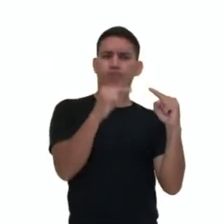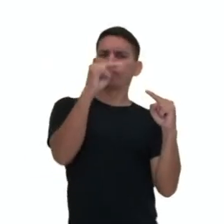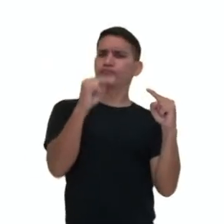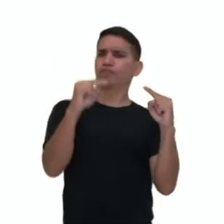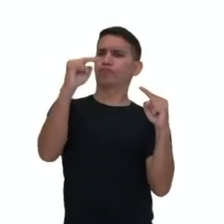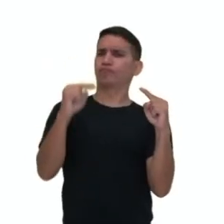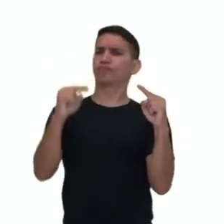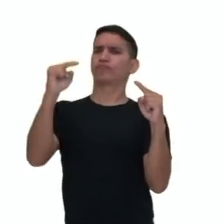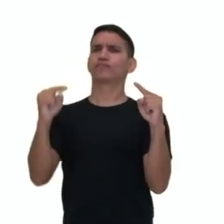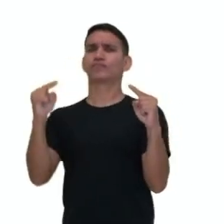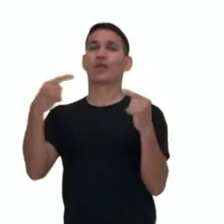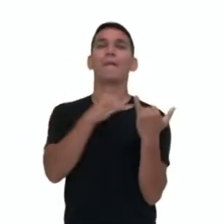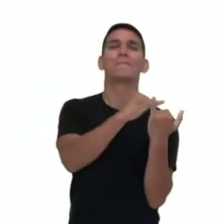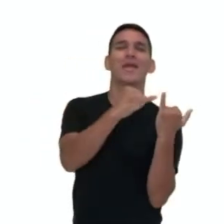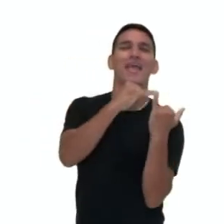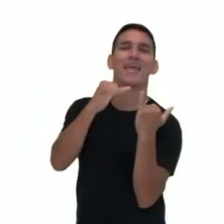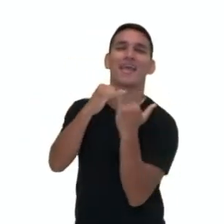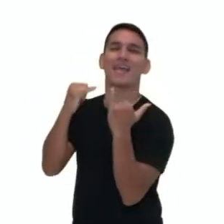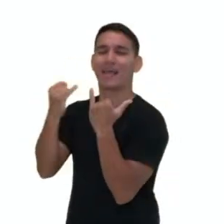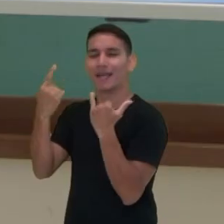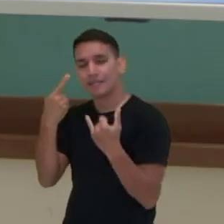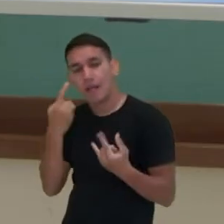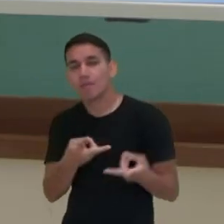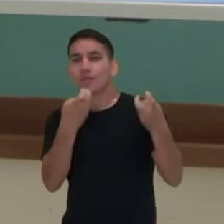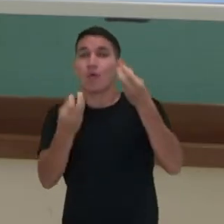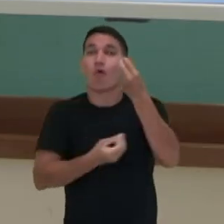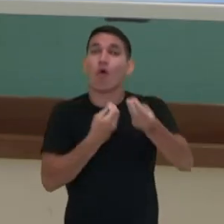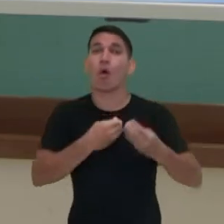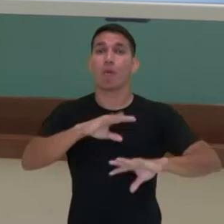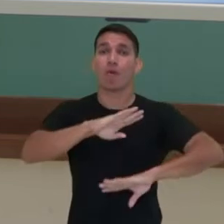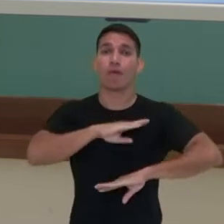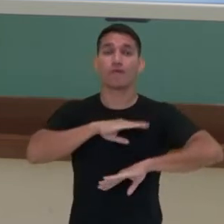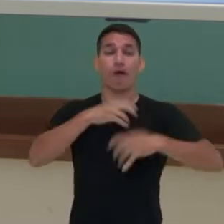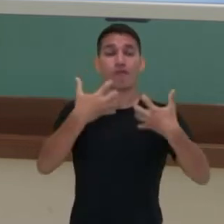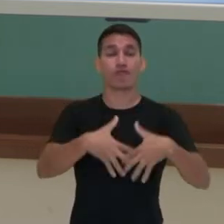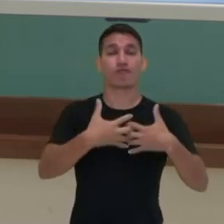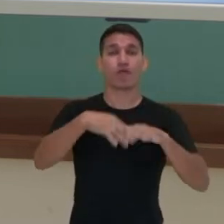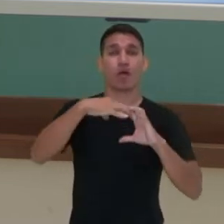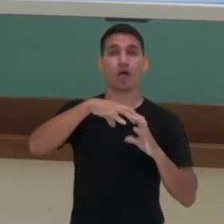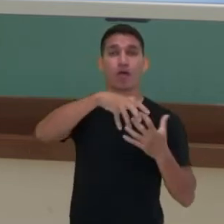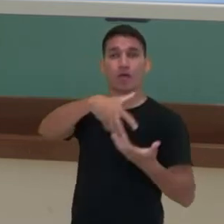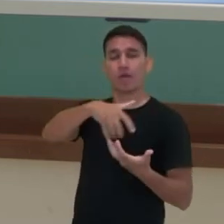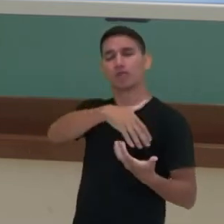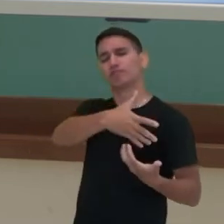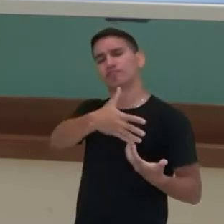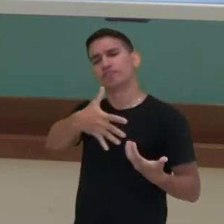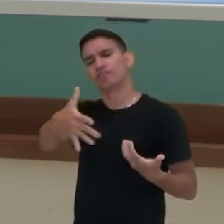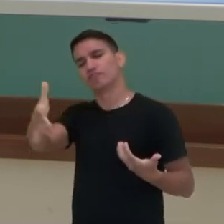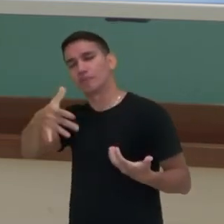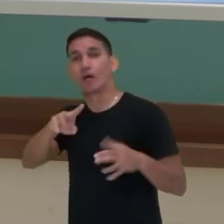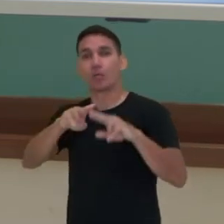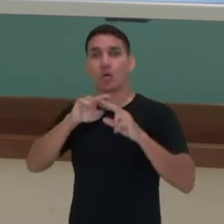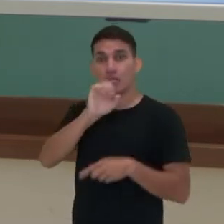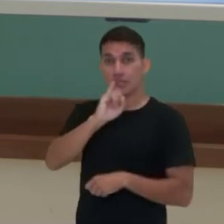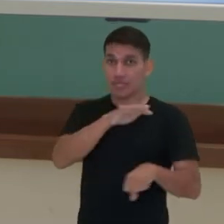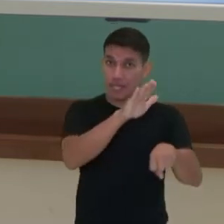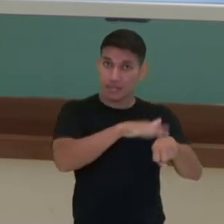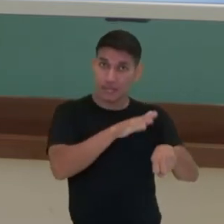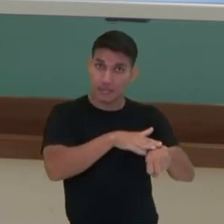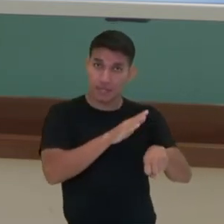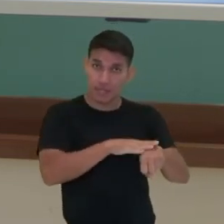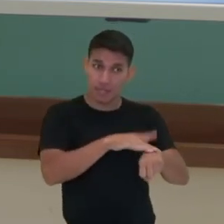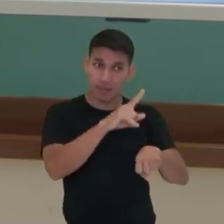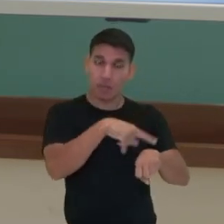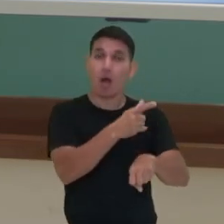calculadas médias dessa observação do comportamento da atmosfera durante um longo período. Se o tempo atmosférico é